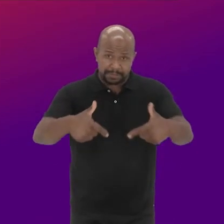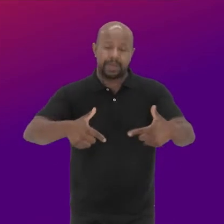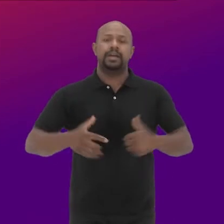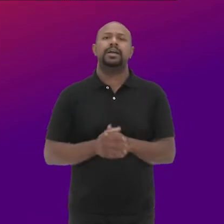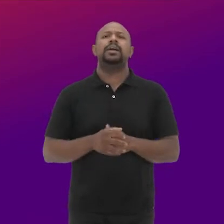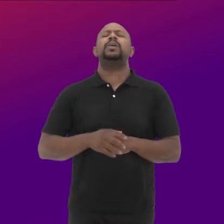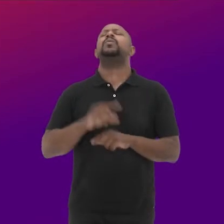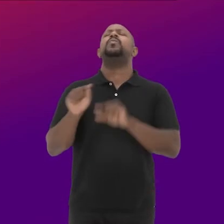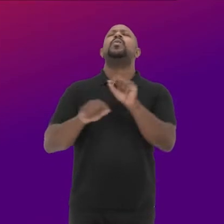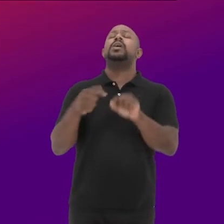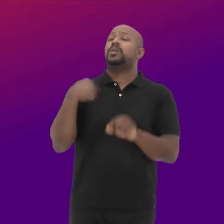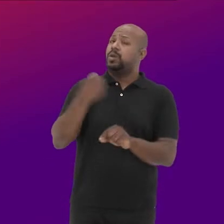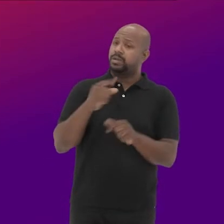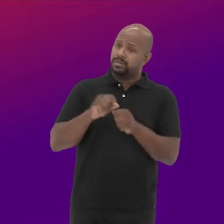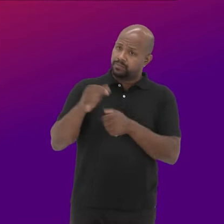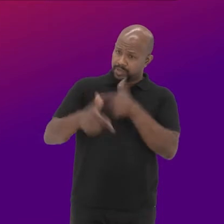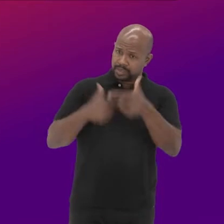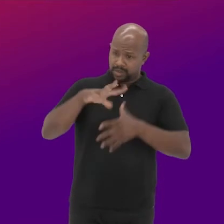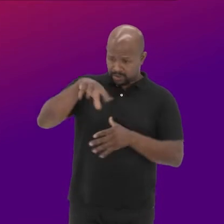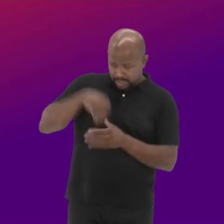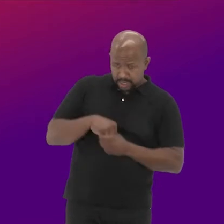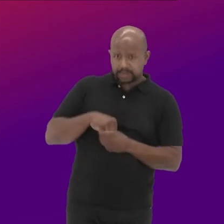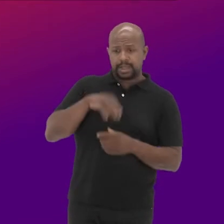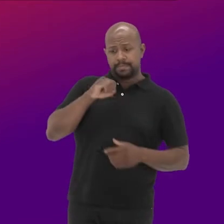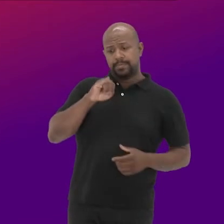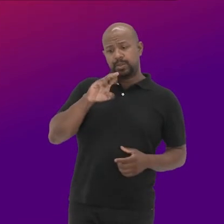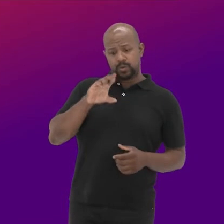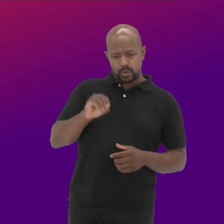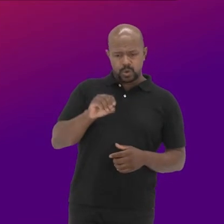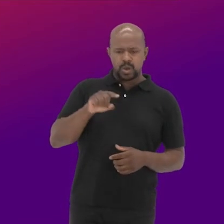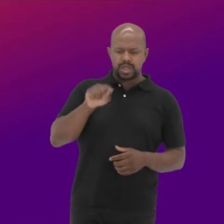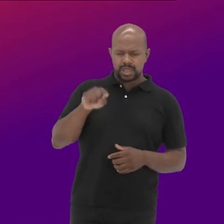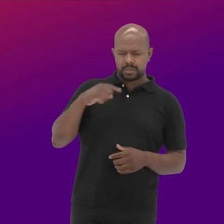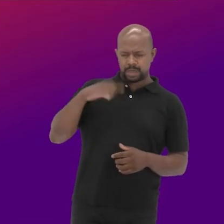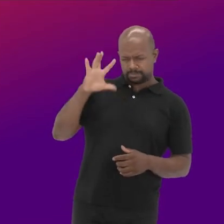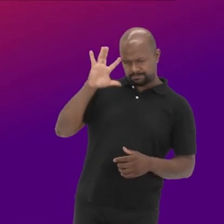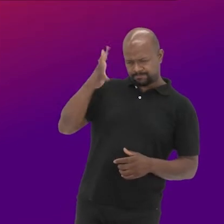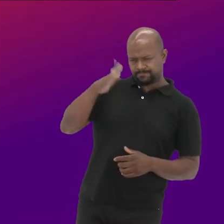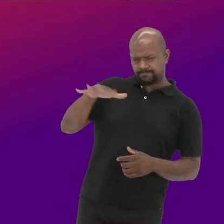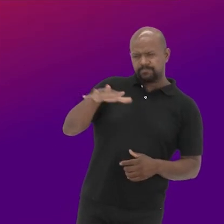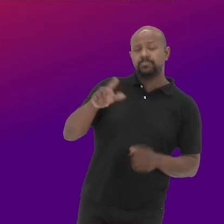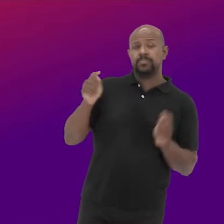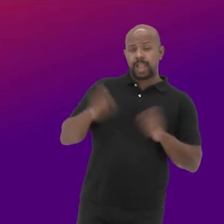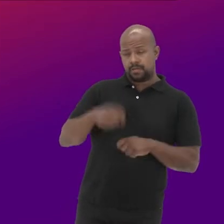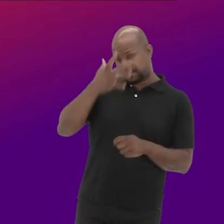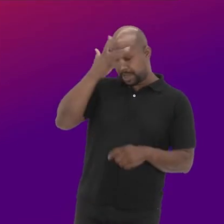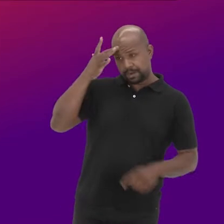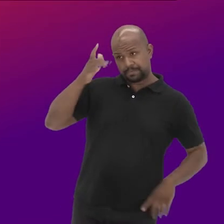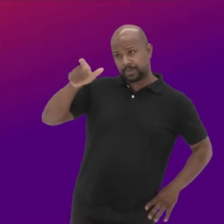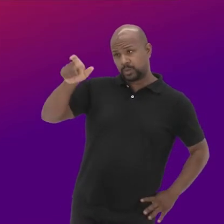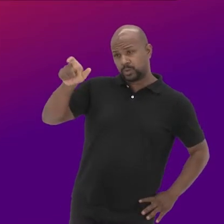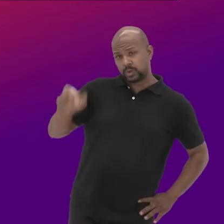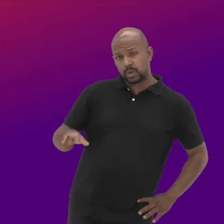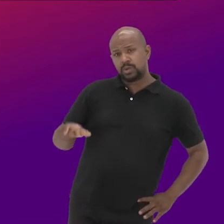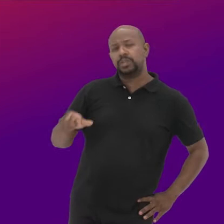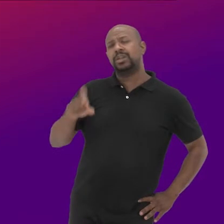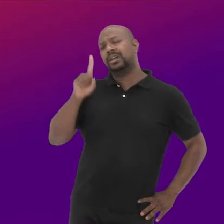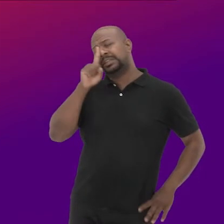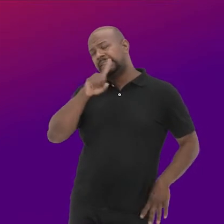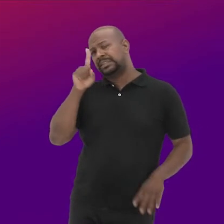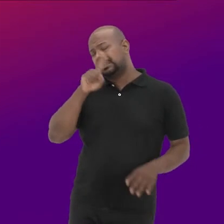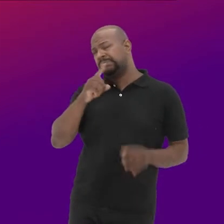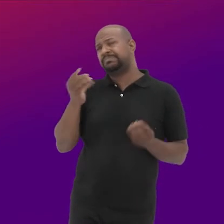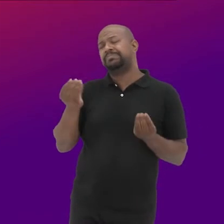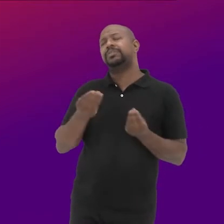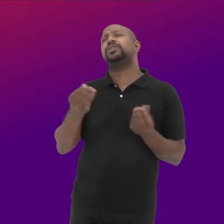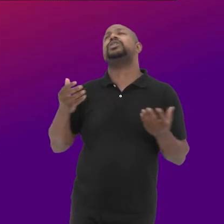funcionar, o que nós estamos fazendo na micro? A micro tem uma solução que serve para pessoas